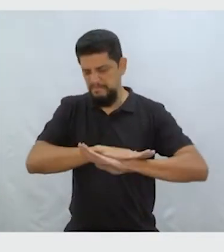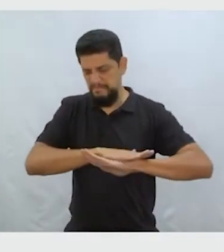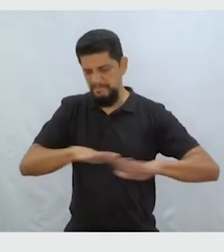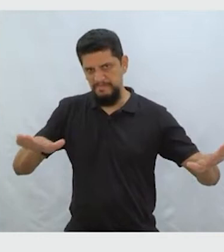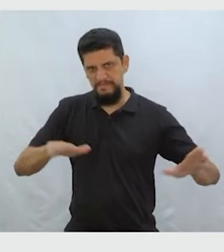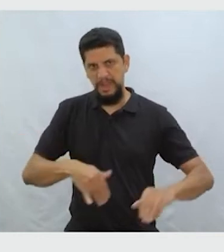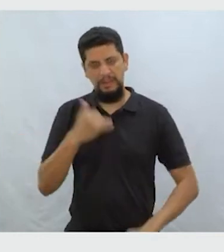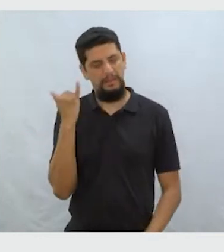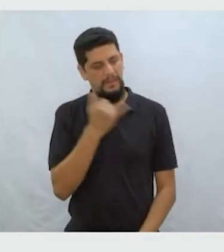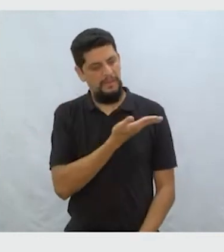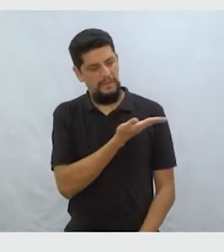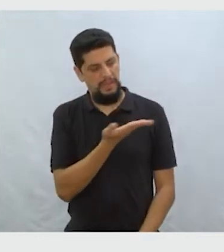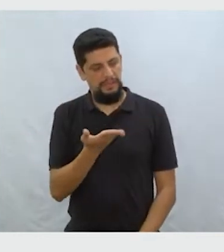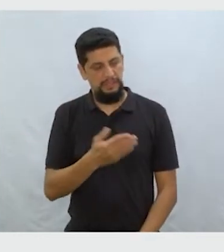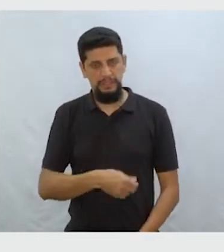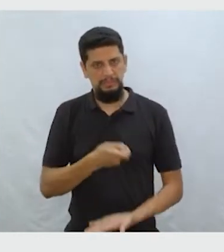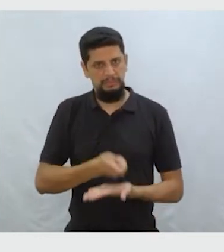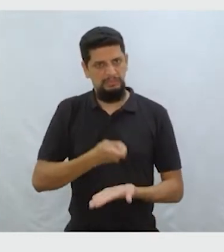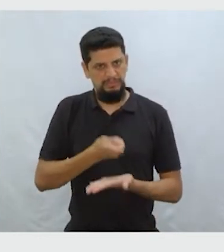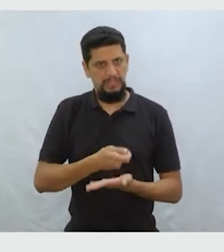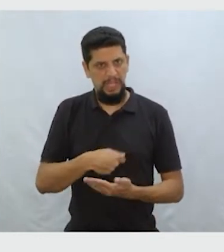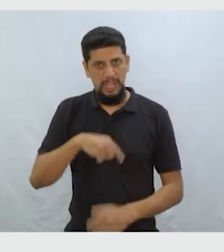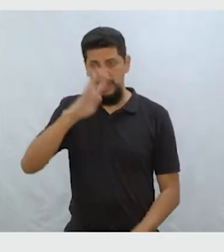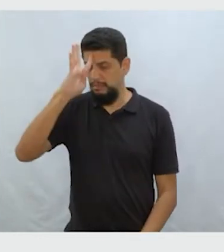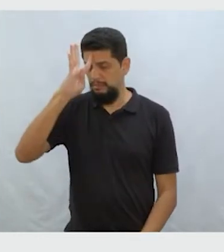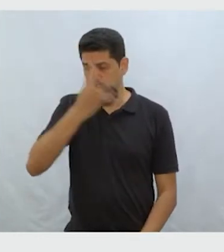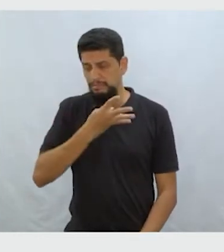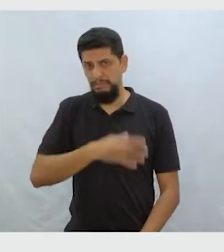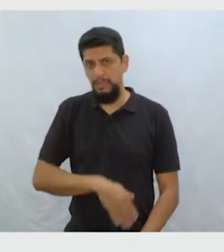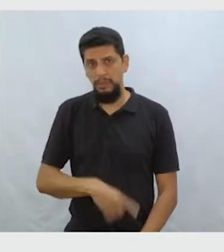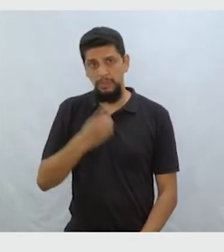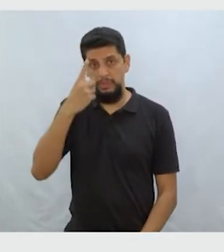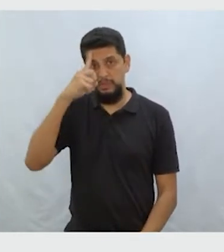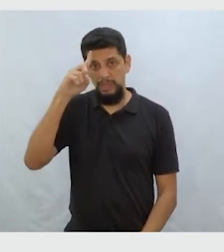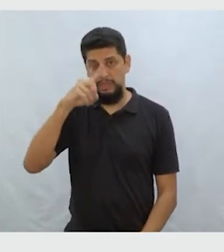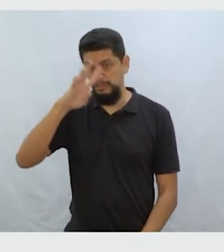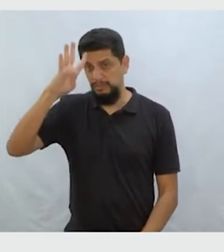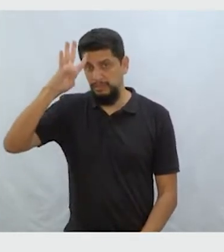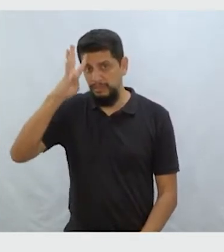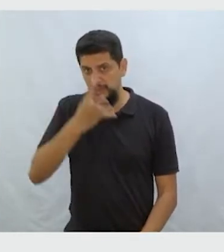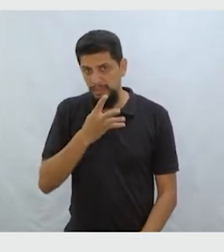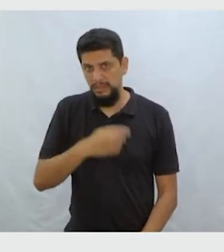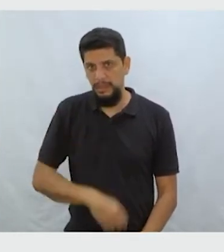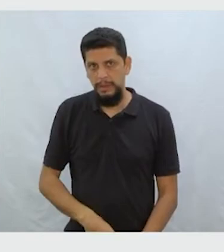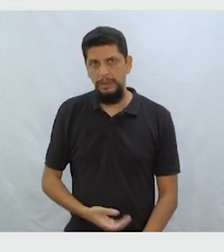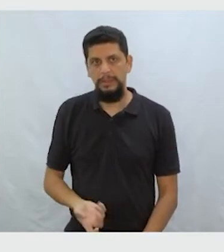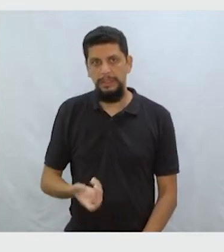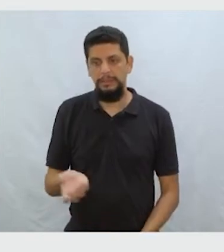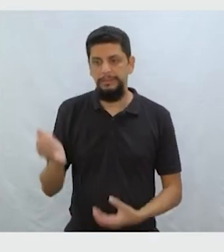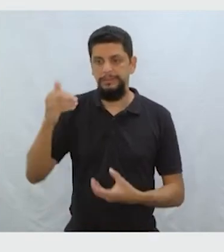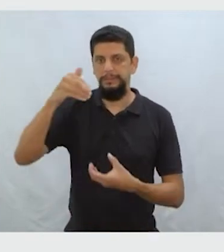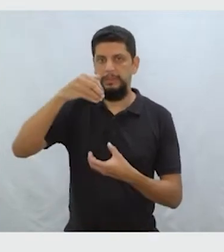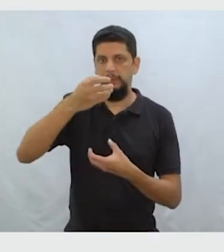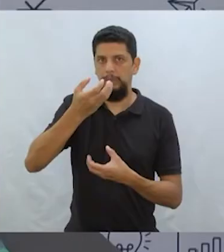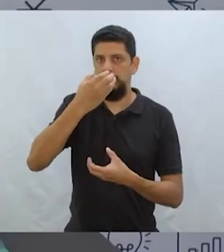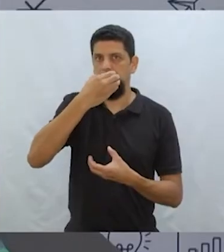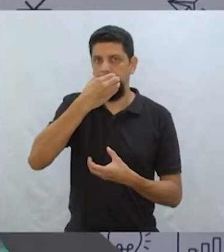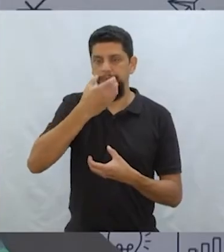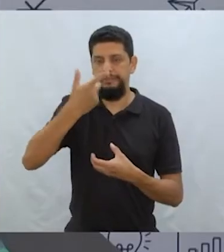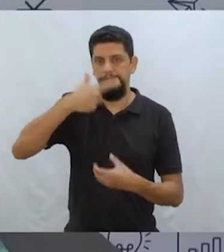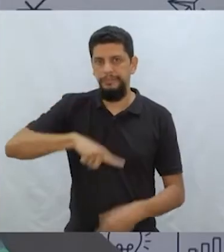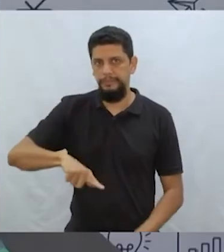dizendo vocês não insist resolv resolvido o dia que eu deixar de resolver bota a dentadura outra